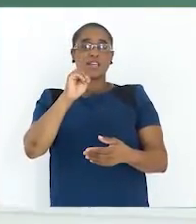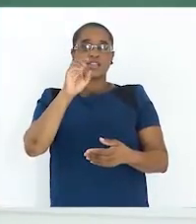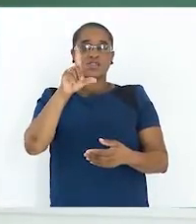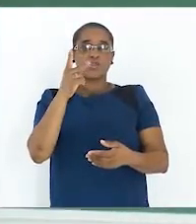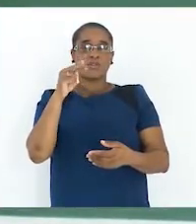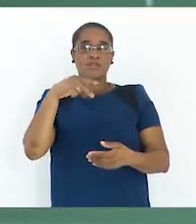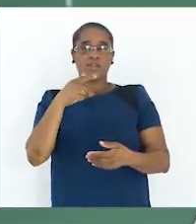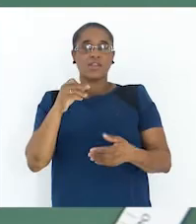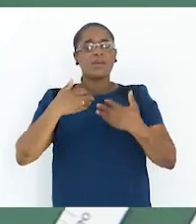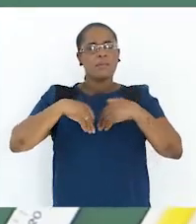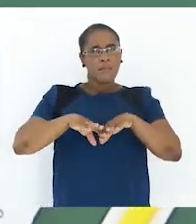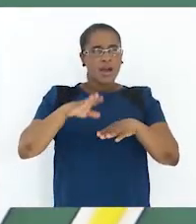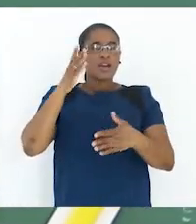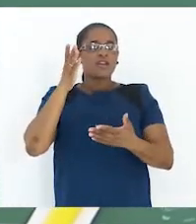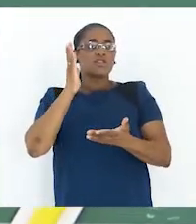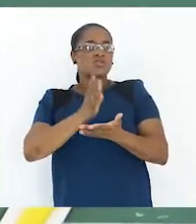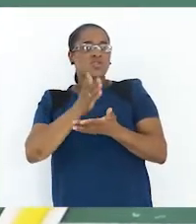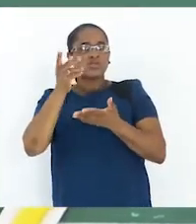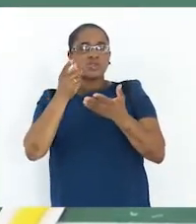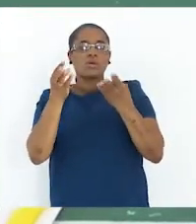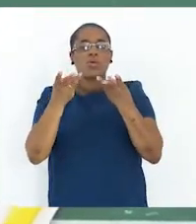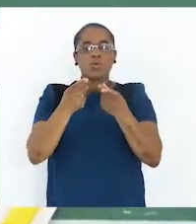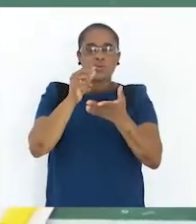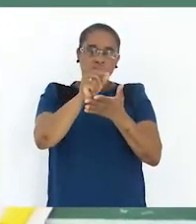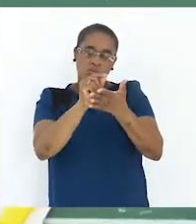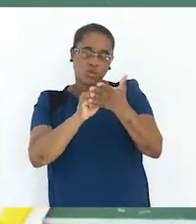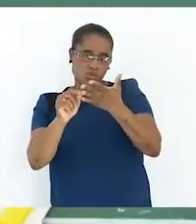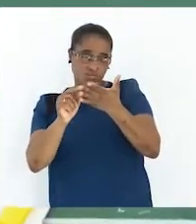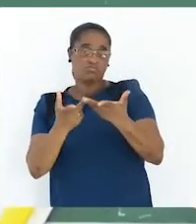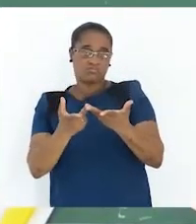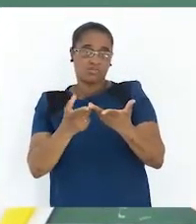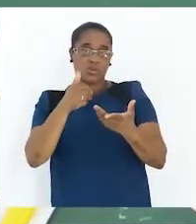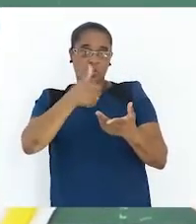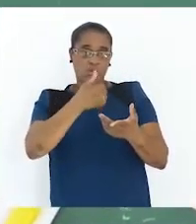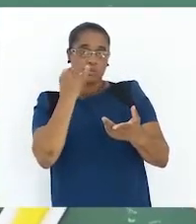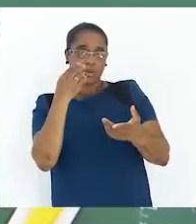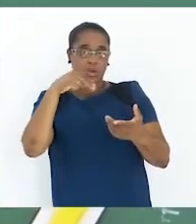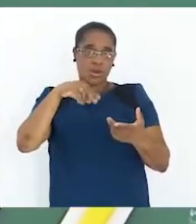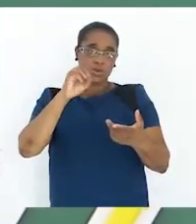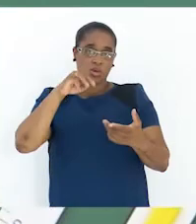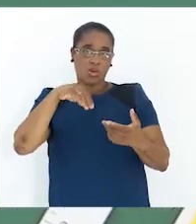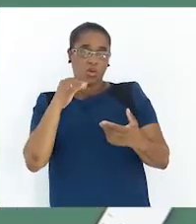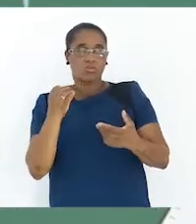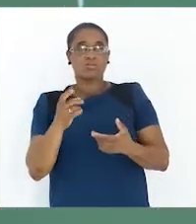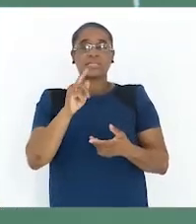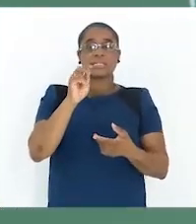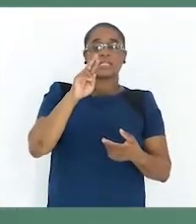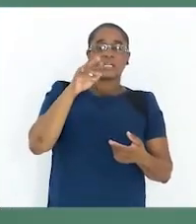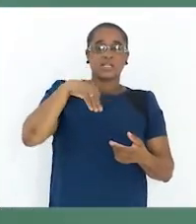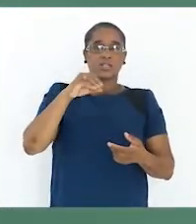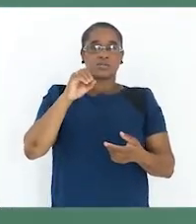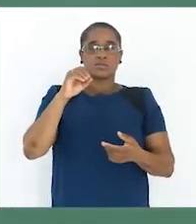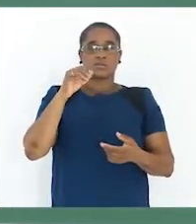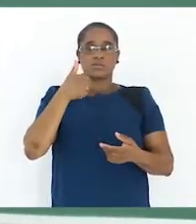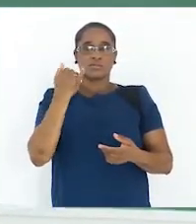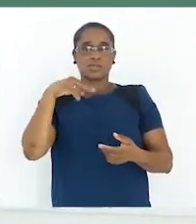vamos só calcular o binómio discriminante. Mais adiante, quando calculamos, podemos sim aplicar